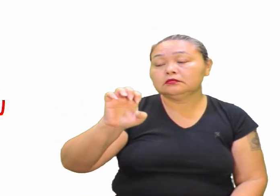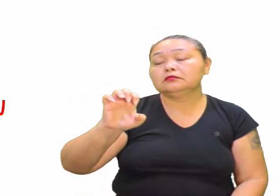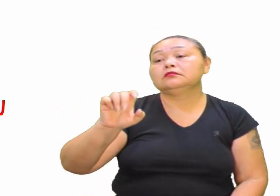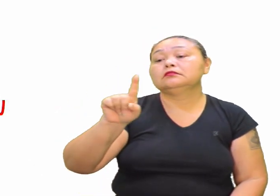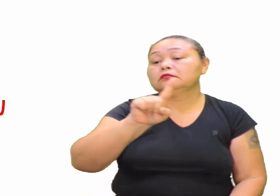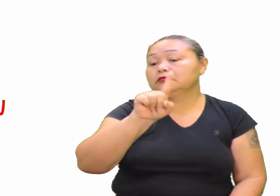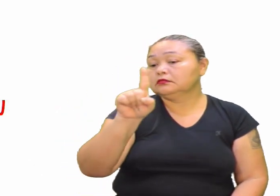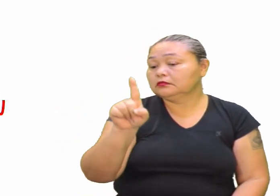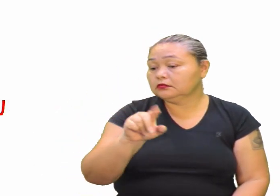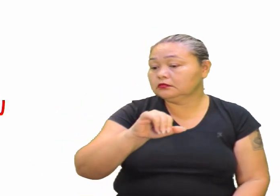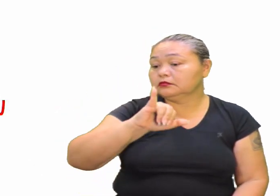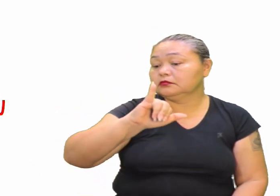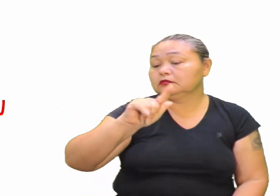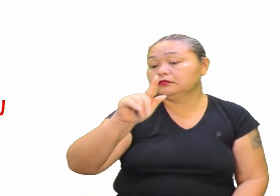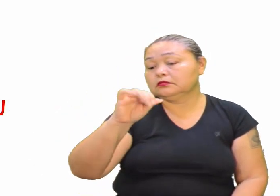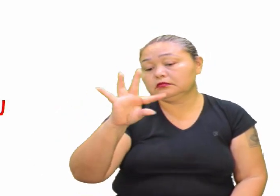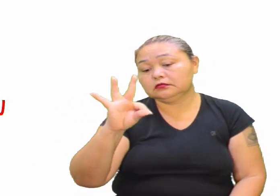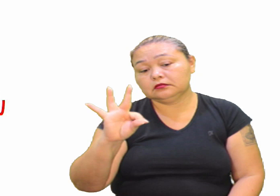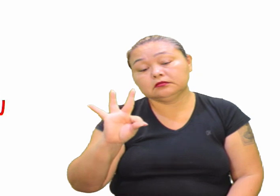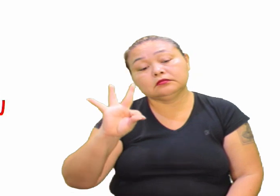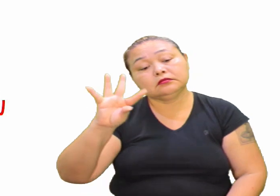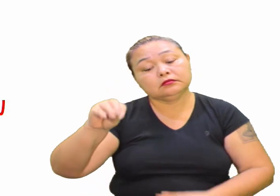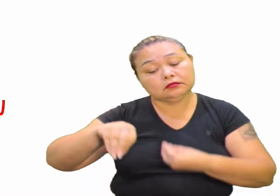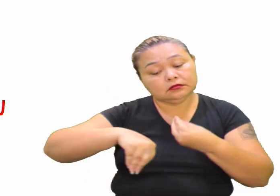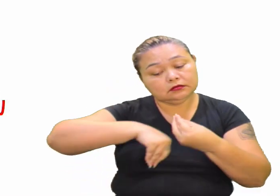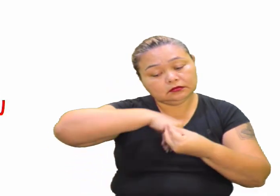Heterozigoto com um